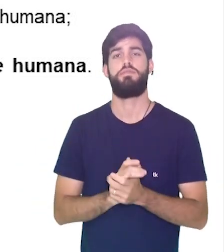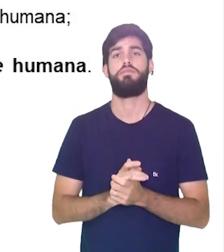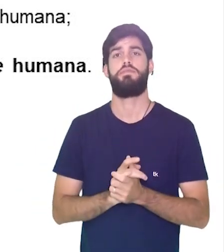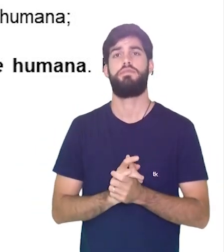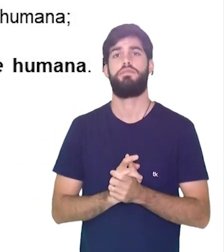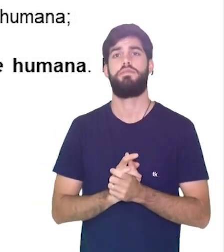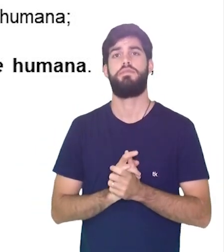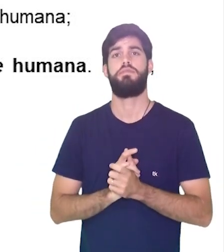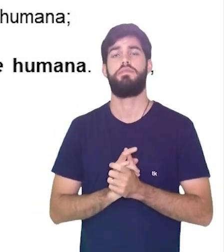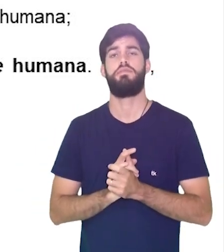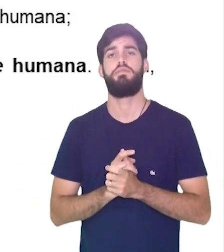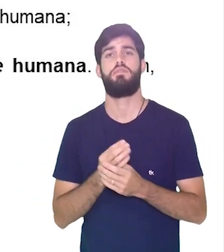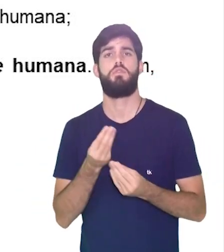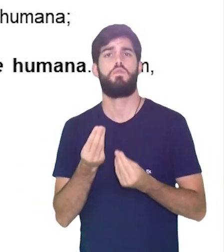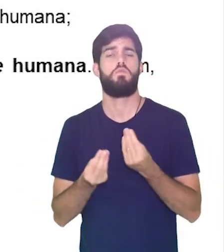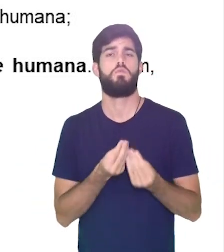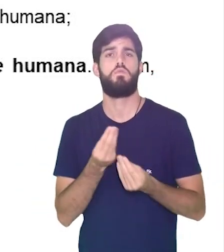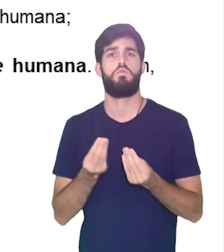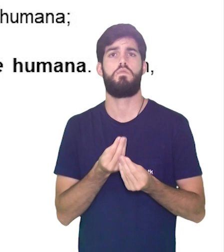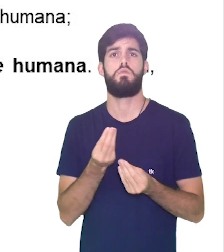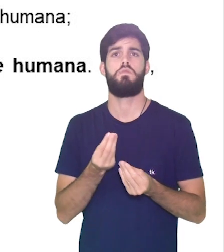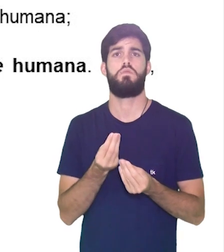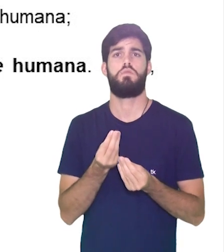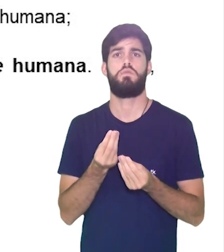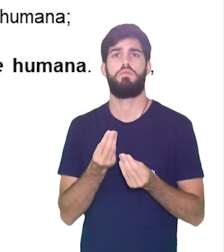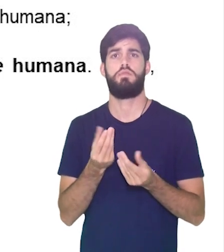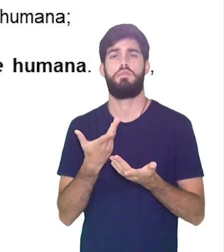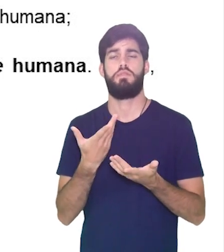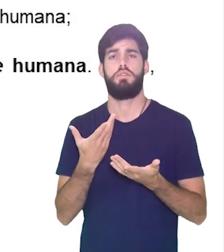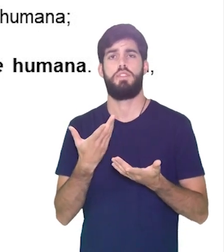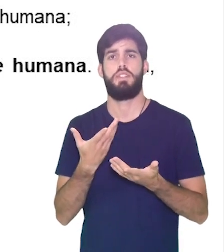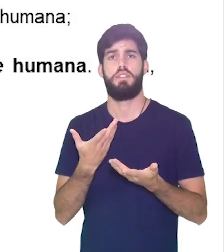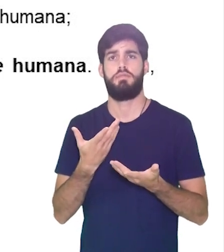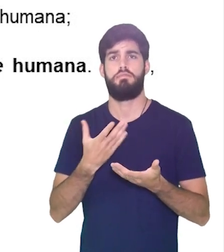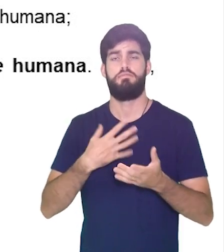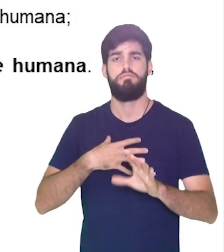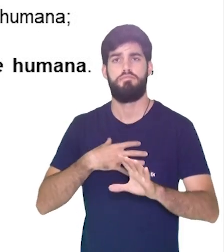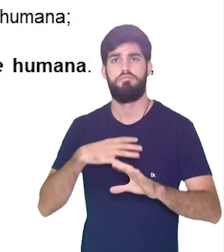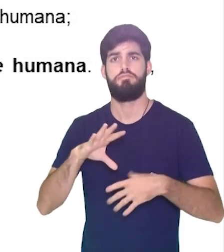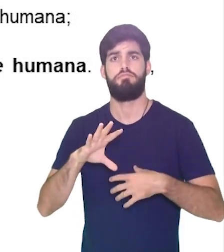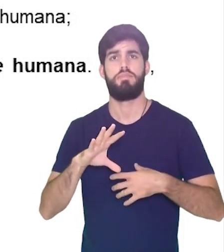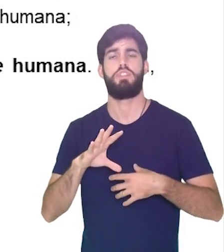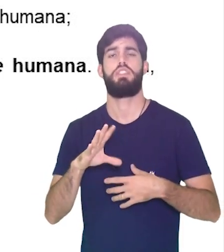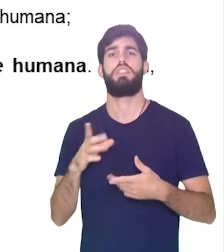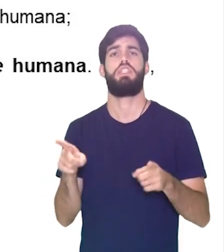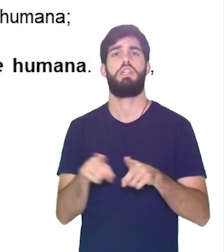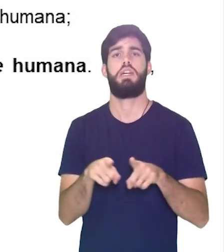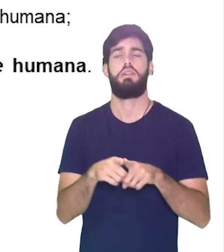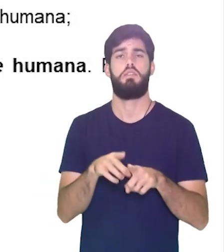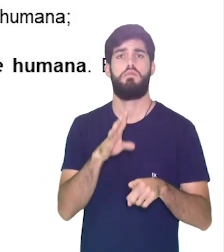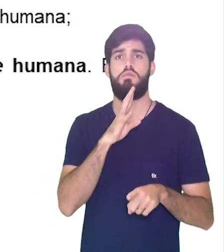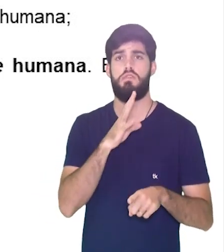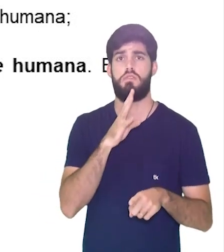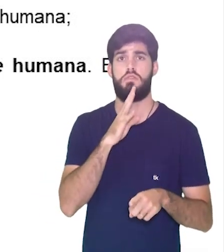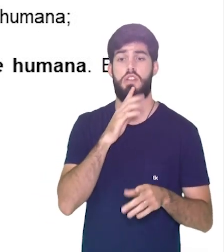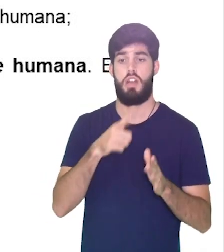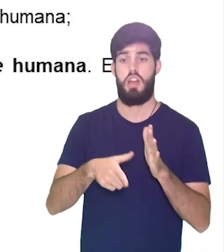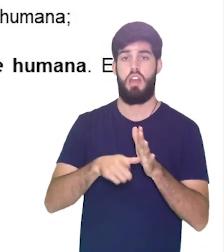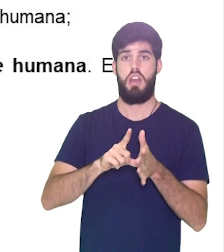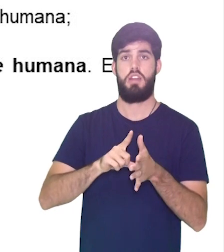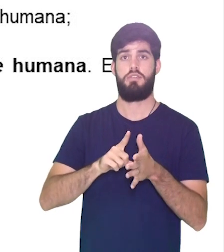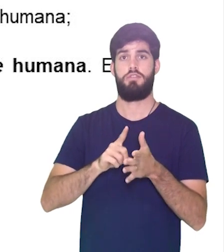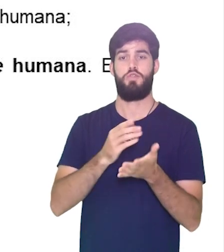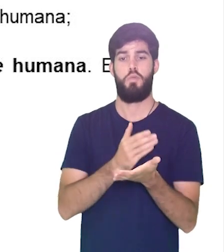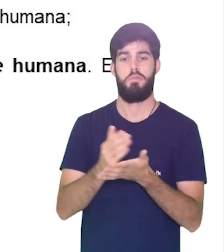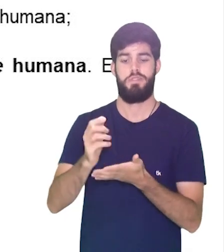a maneira como eram realizadas ou estabelecidas as transmissões de informações e de conhecimentos antes